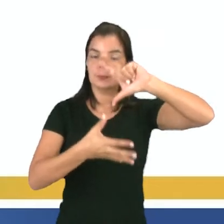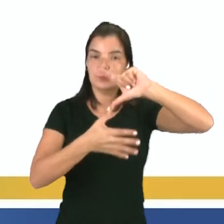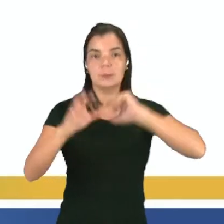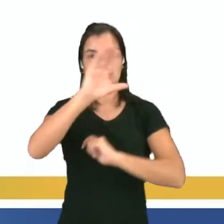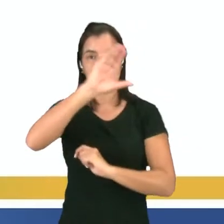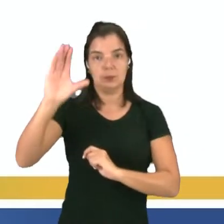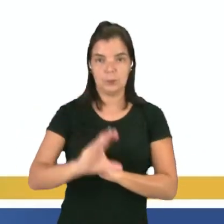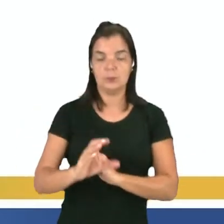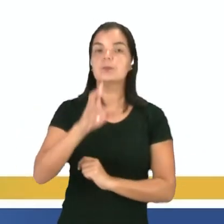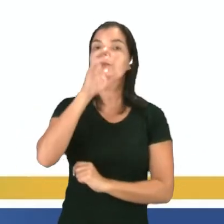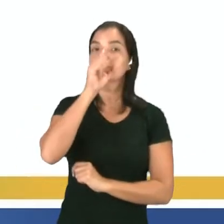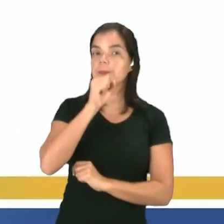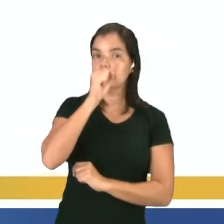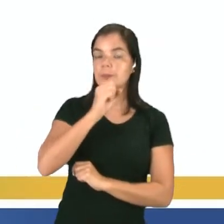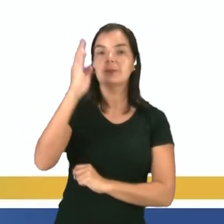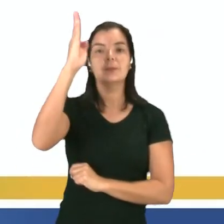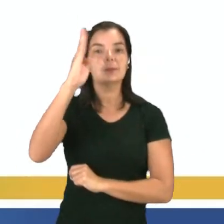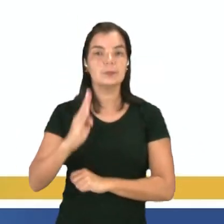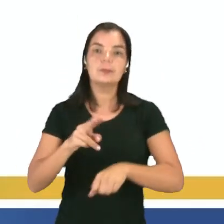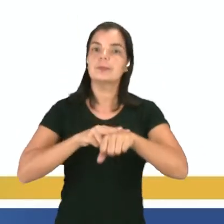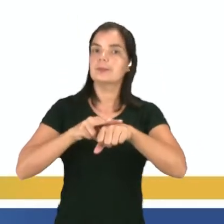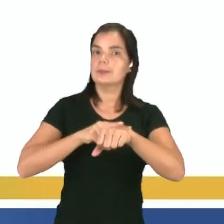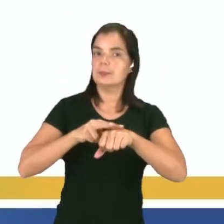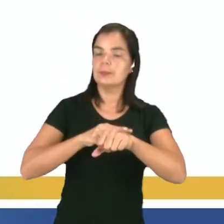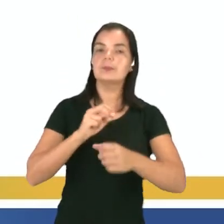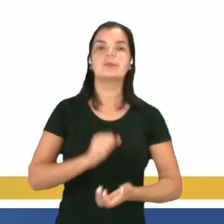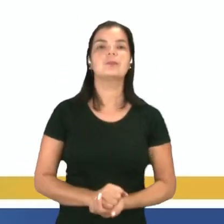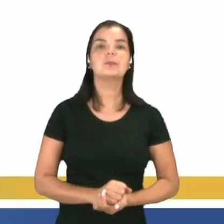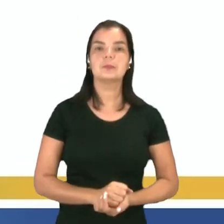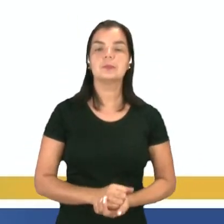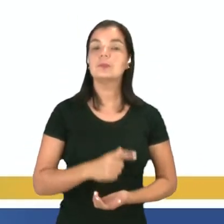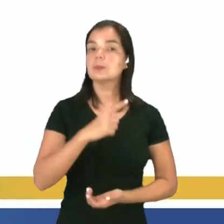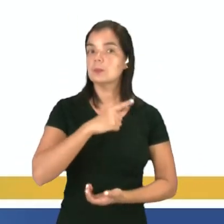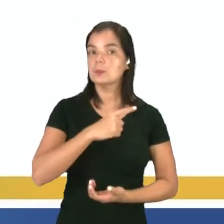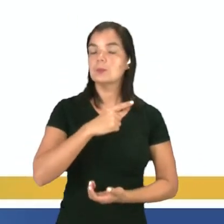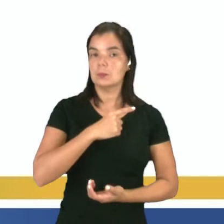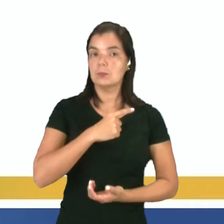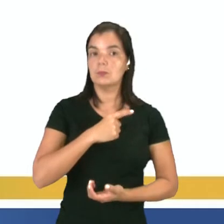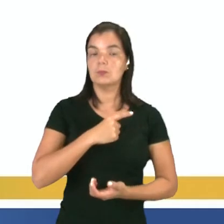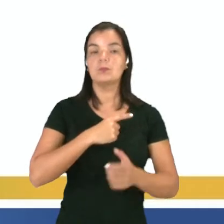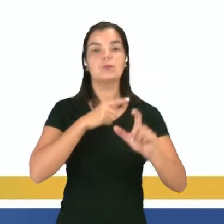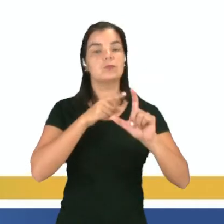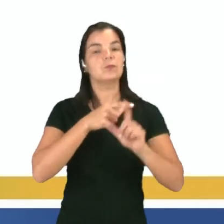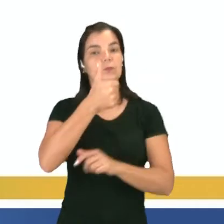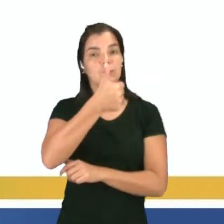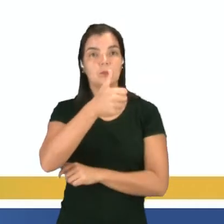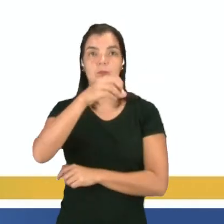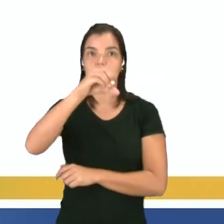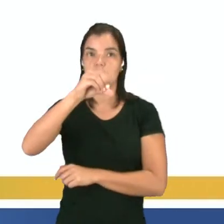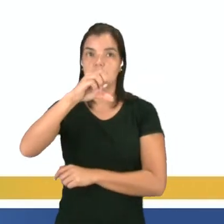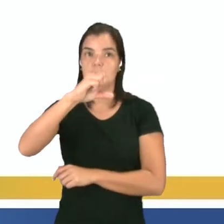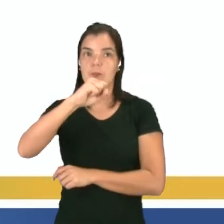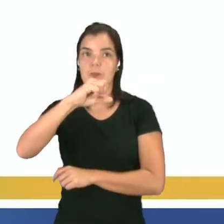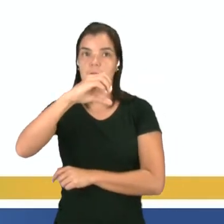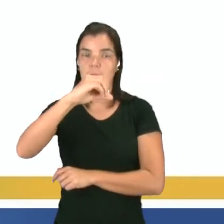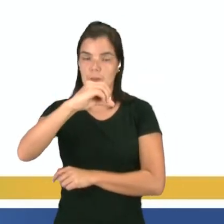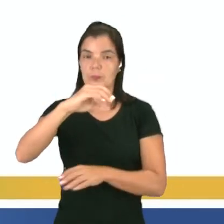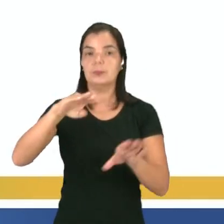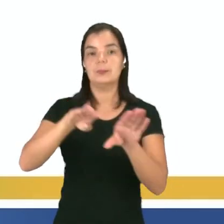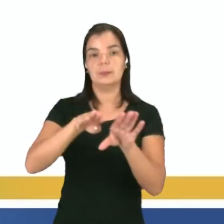laranja e de verde o Brasil. Então eu tenho aí momentos de 1980 a 89